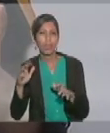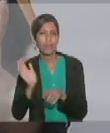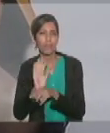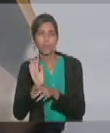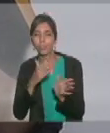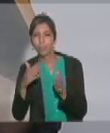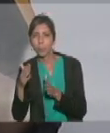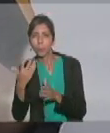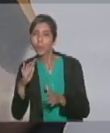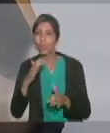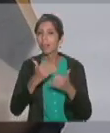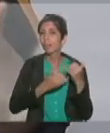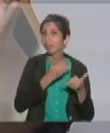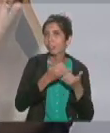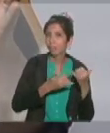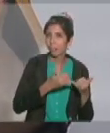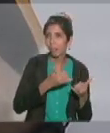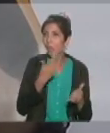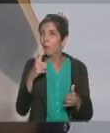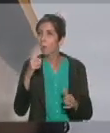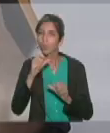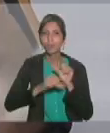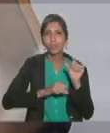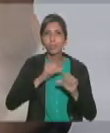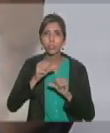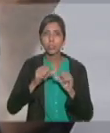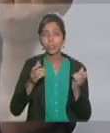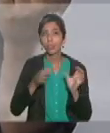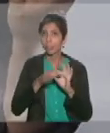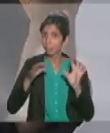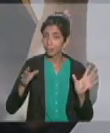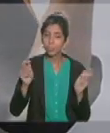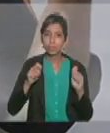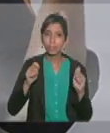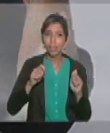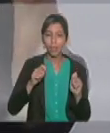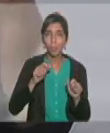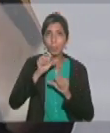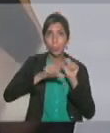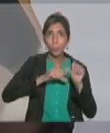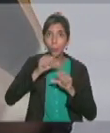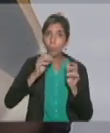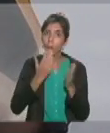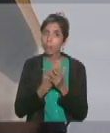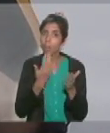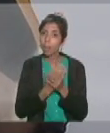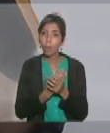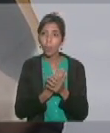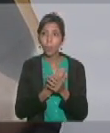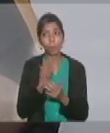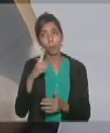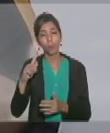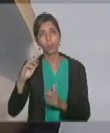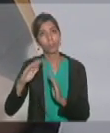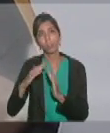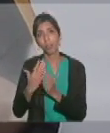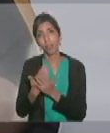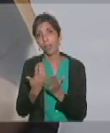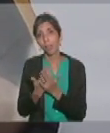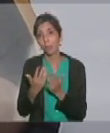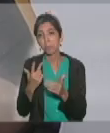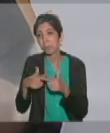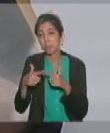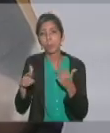esse vídeo, eu não quero essa atividade, eu Olha vou que botar outra. maravilha. Como ela é aberta, você pode transformar aquela aula em outra aula, sem